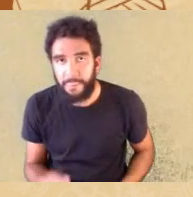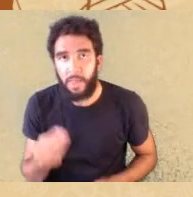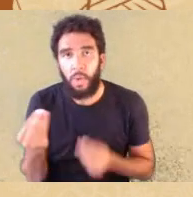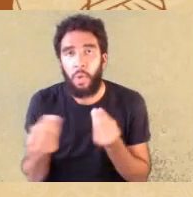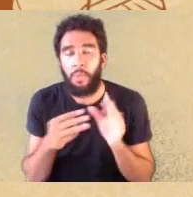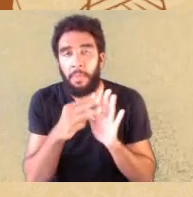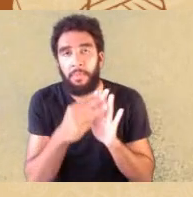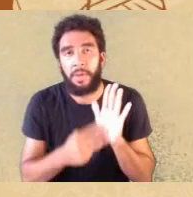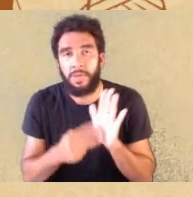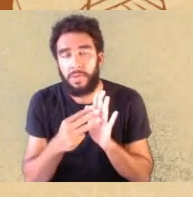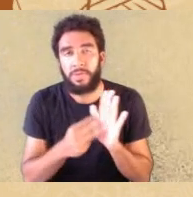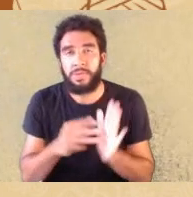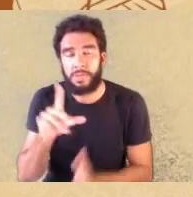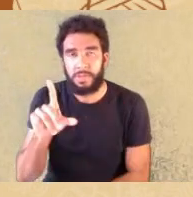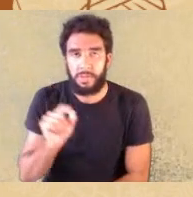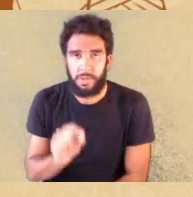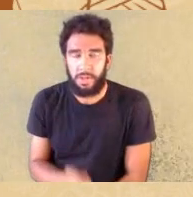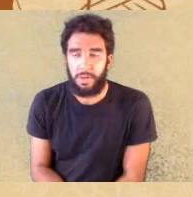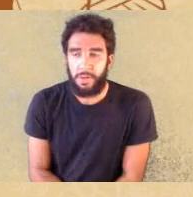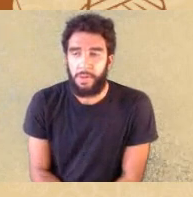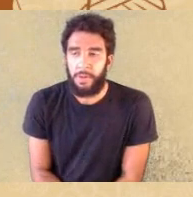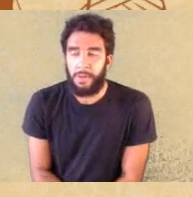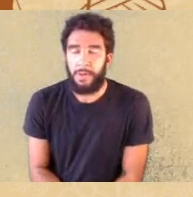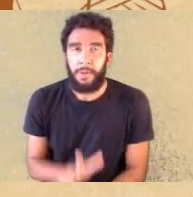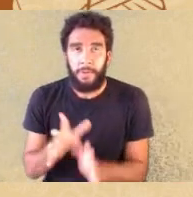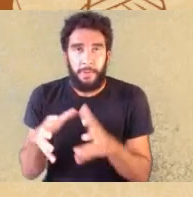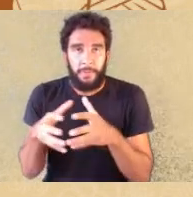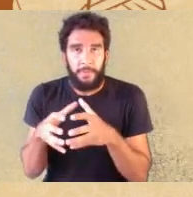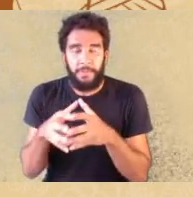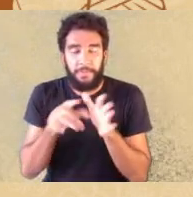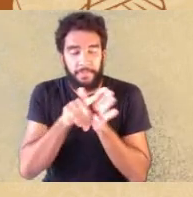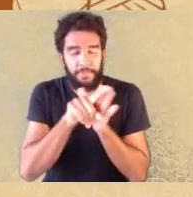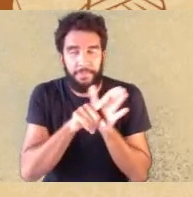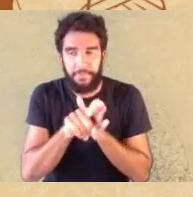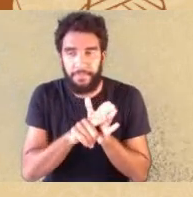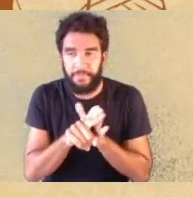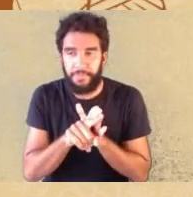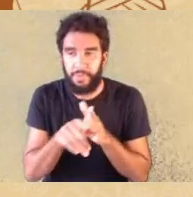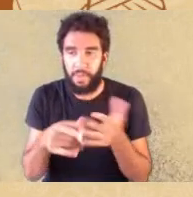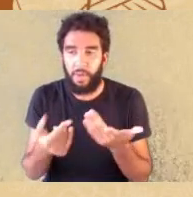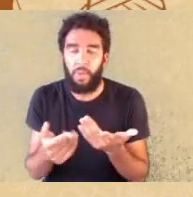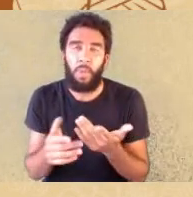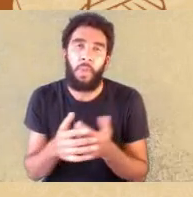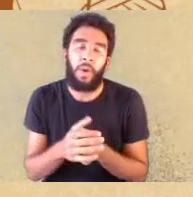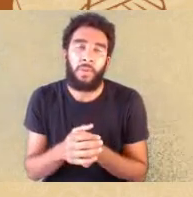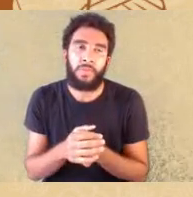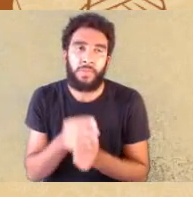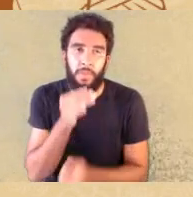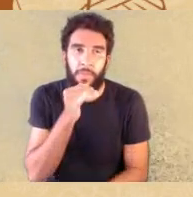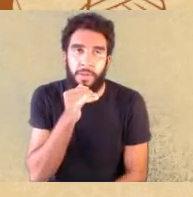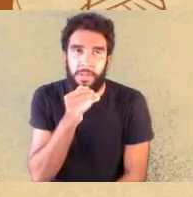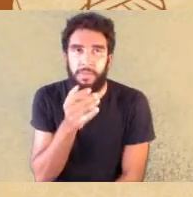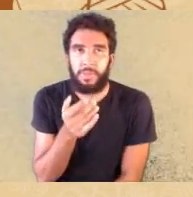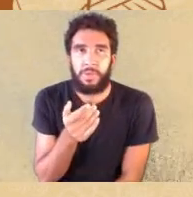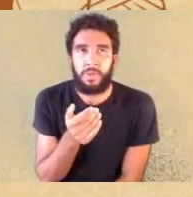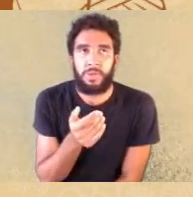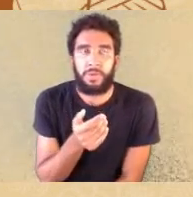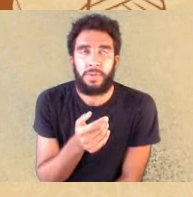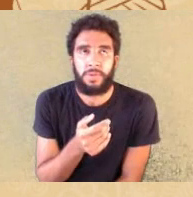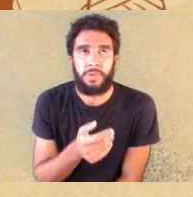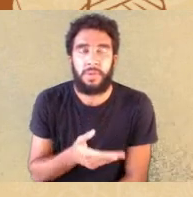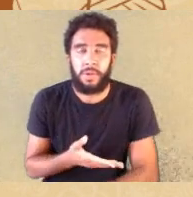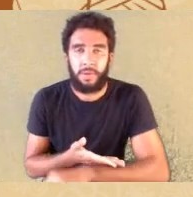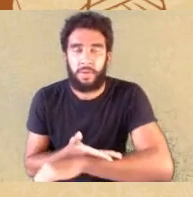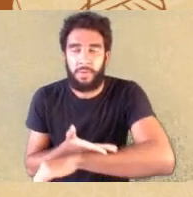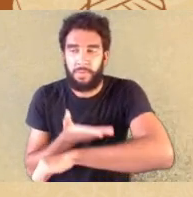Chegamos no consenso, os grupos de pesquisadores, de investigar esses transtornos. Pensar, depressão, a sigla está em inglês,